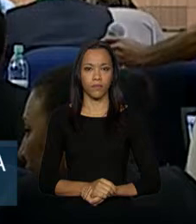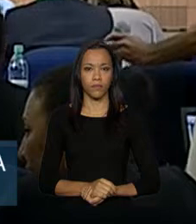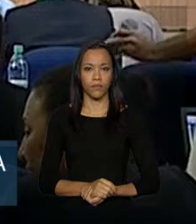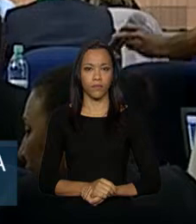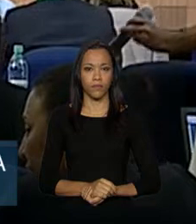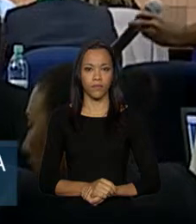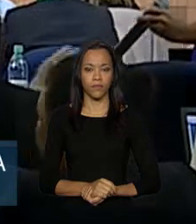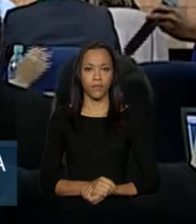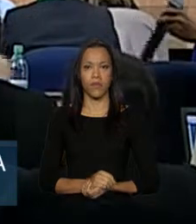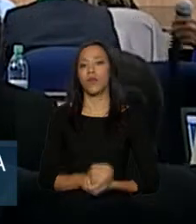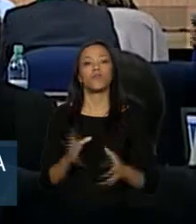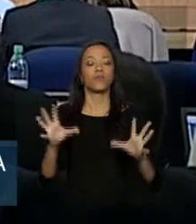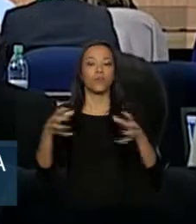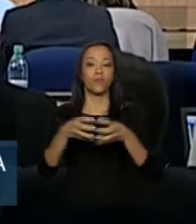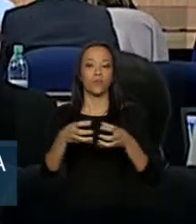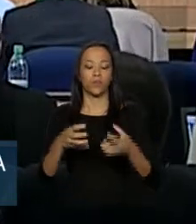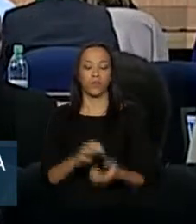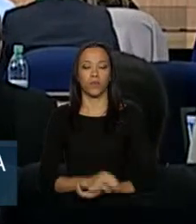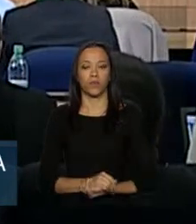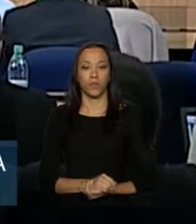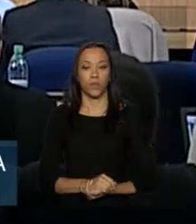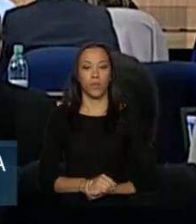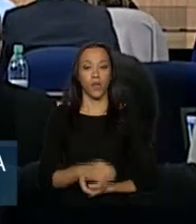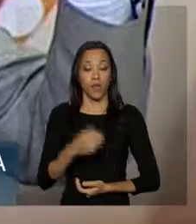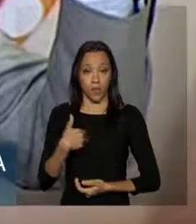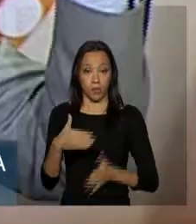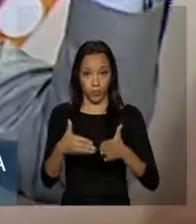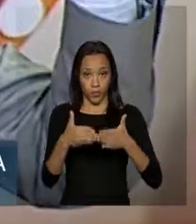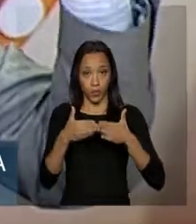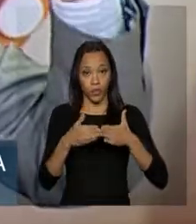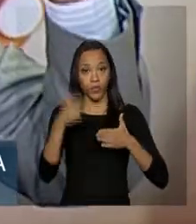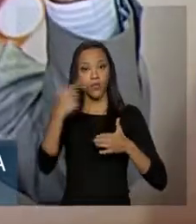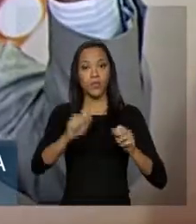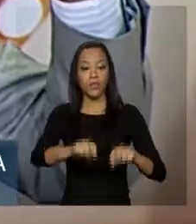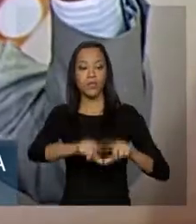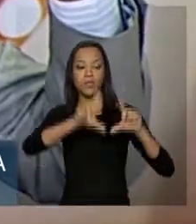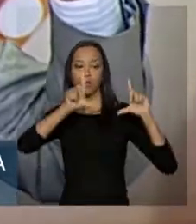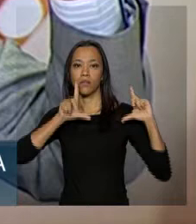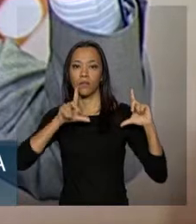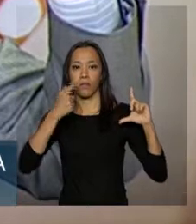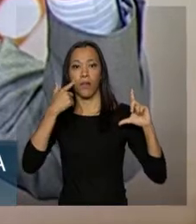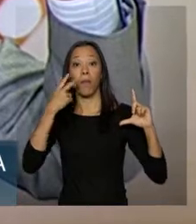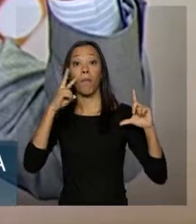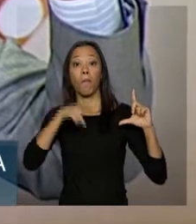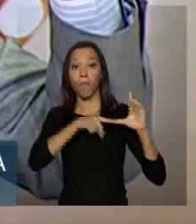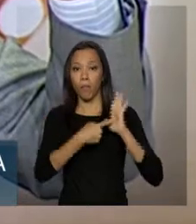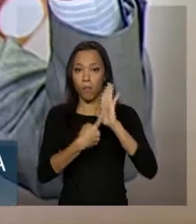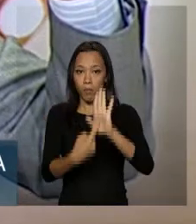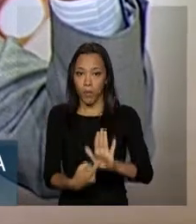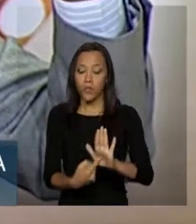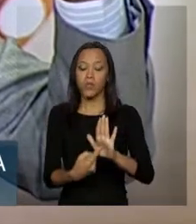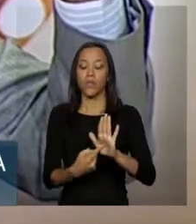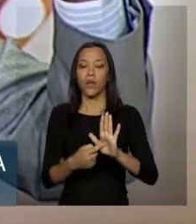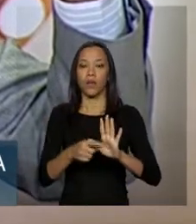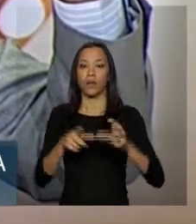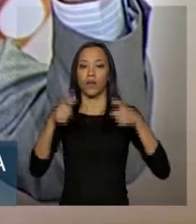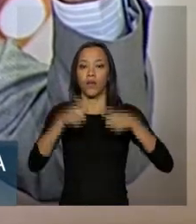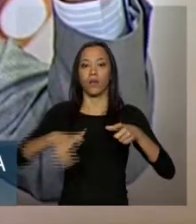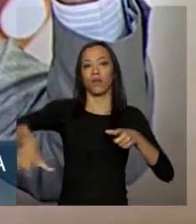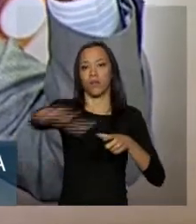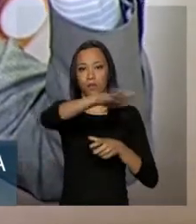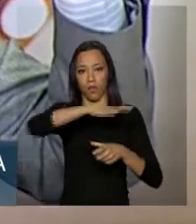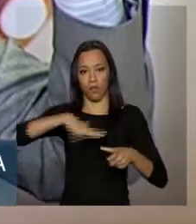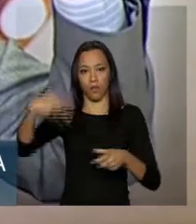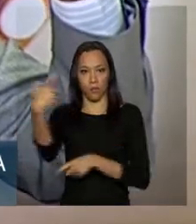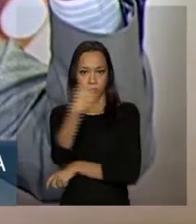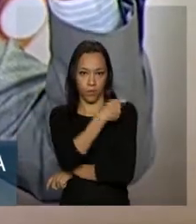Dos grupos de gestantes. Coloca aquele slide que mostra a cobertura. Por favor, aquele volta anterior,